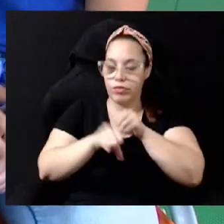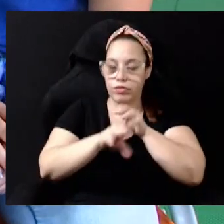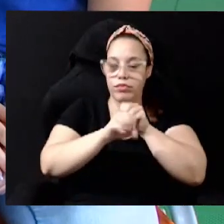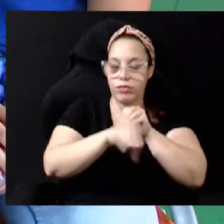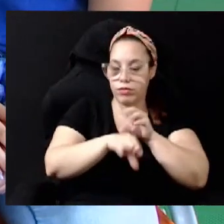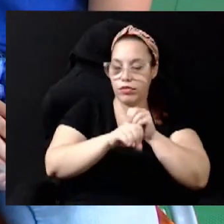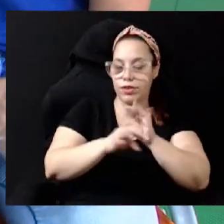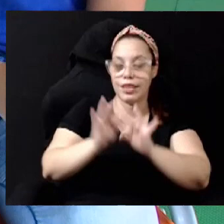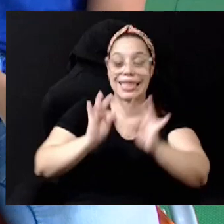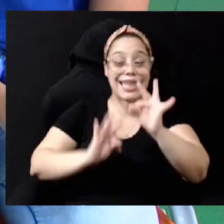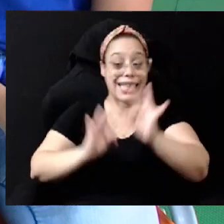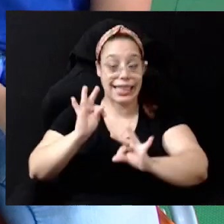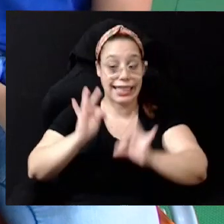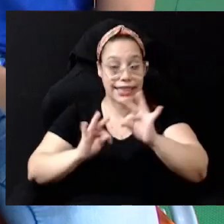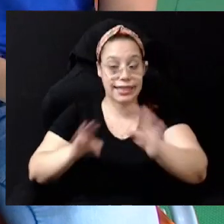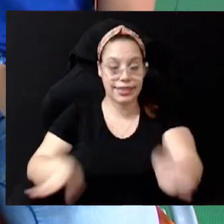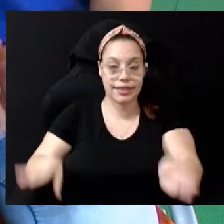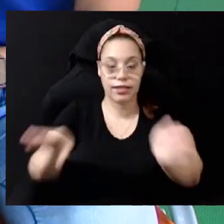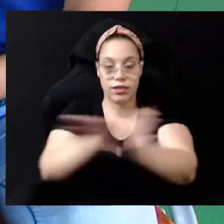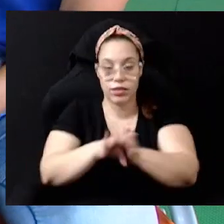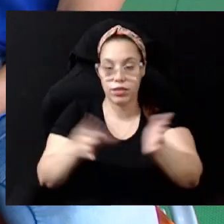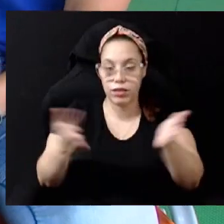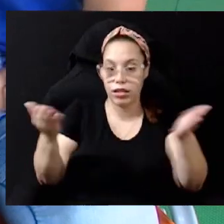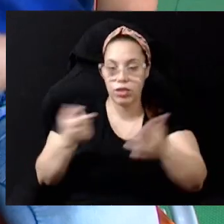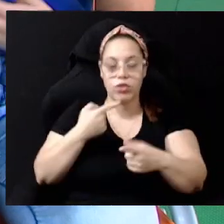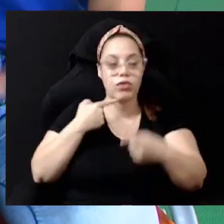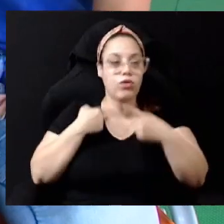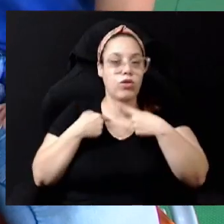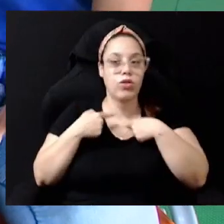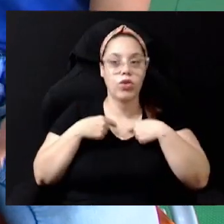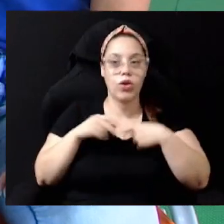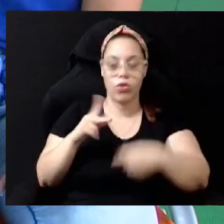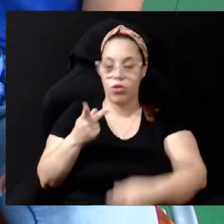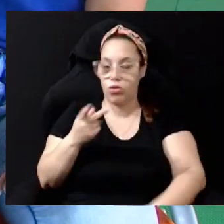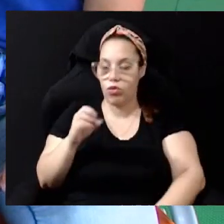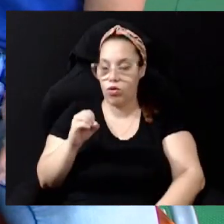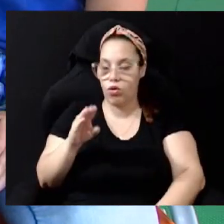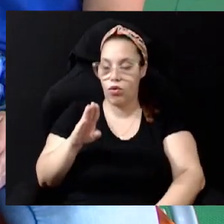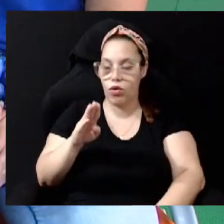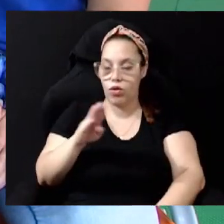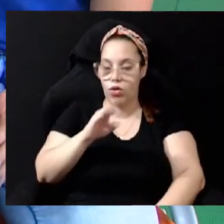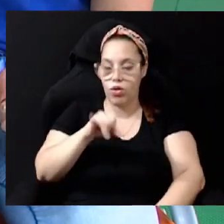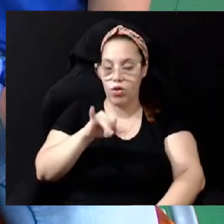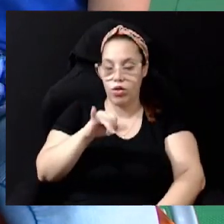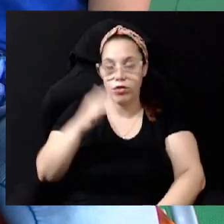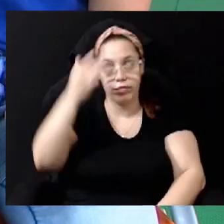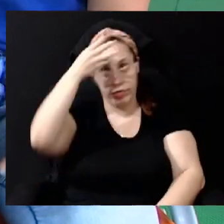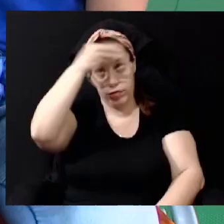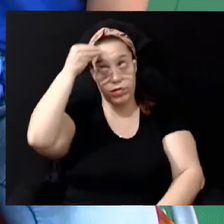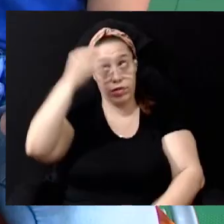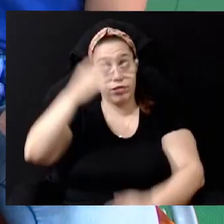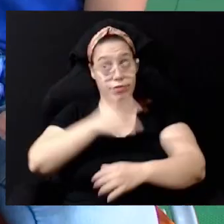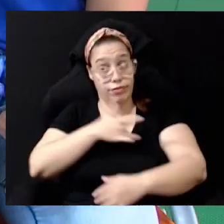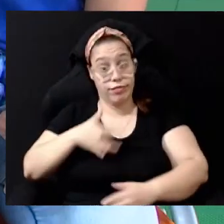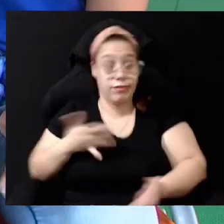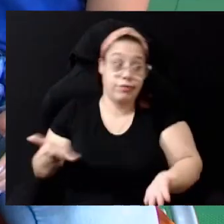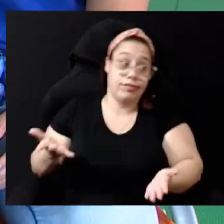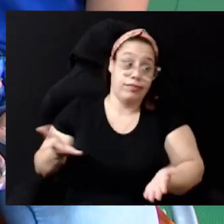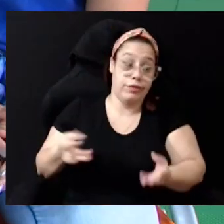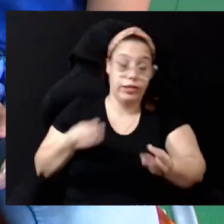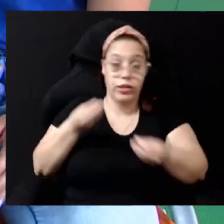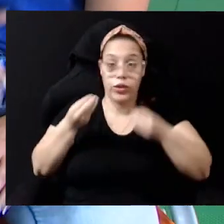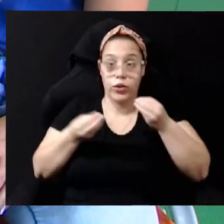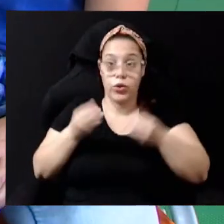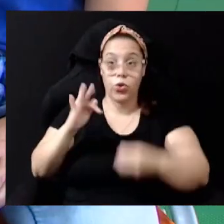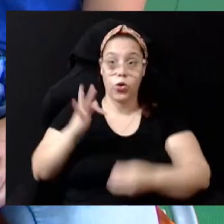ensinamentos e nós tivemos técnica para chegar hoje e ter vontade, ter um hobby mesmo, mas a gente não pode esquecer a saúde, né?